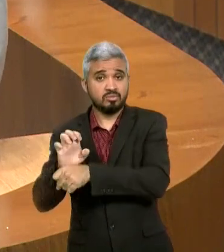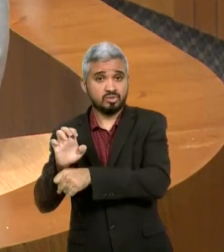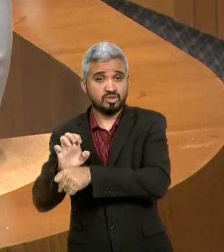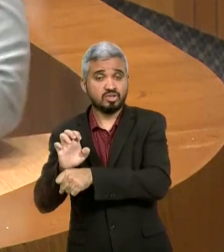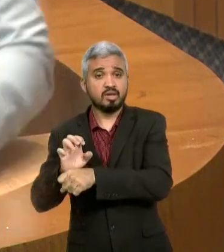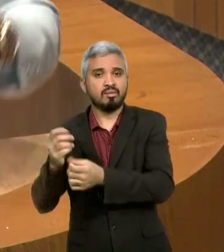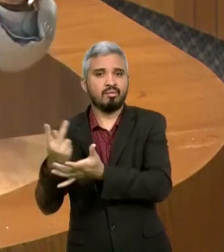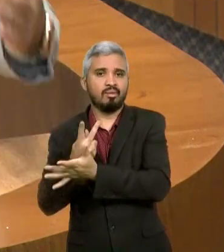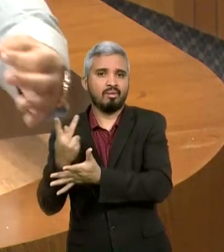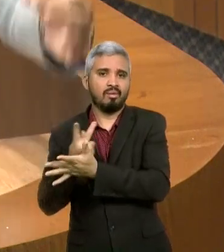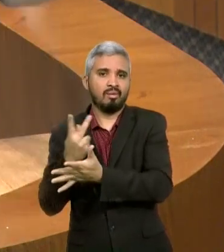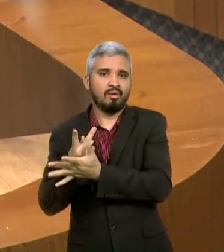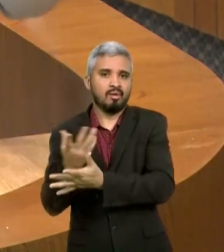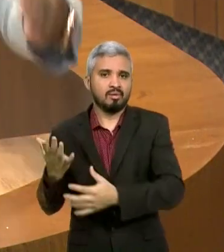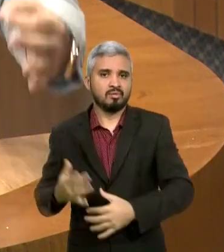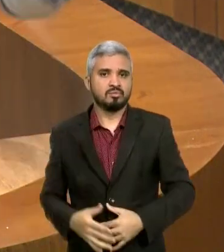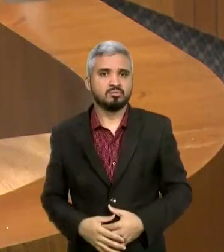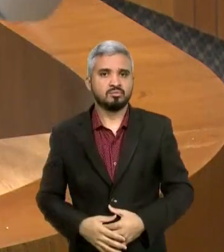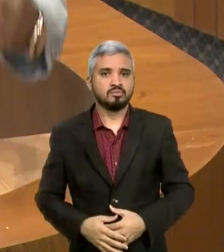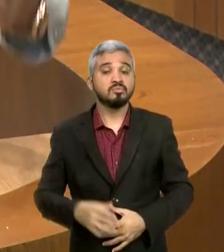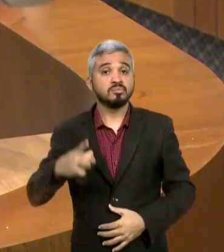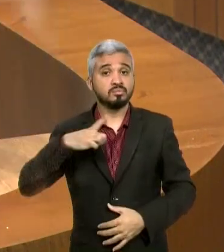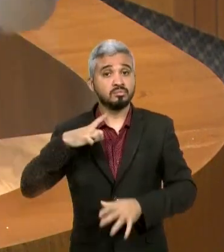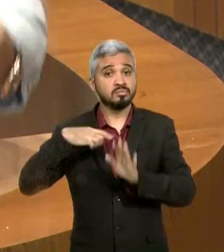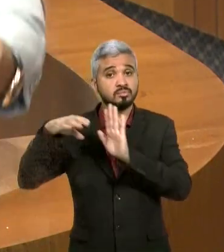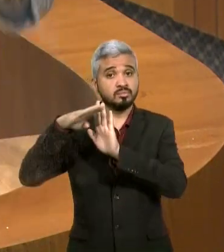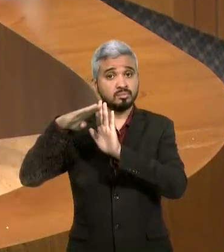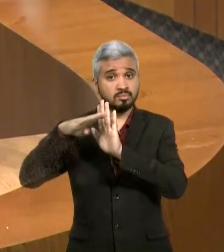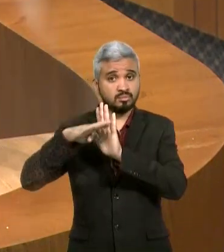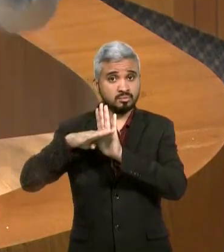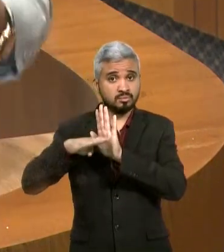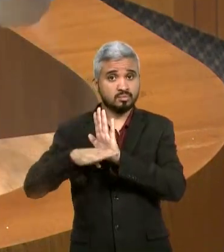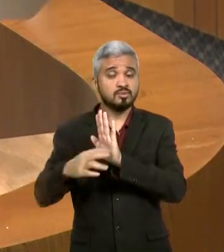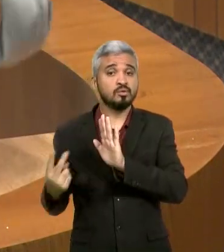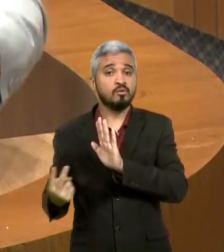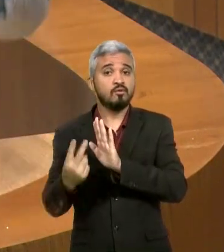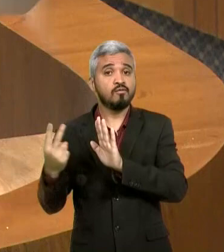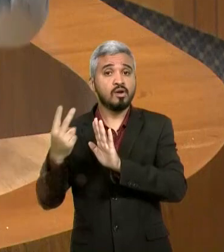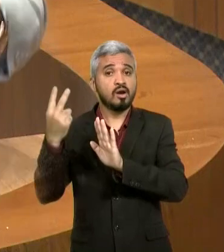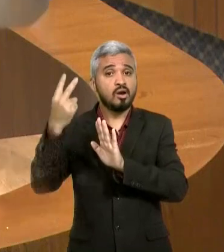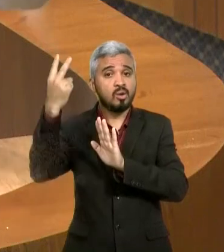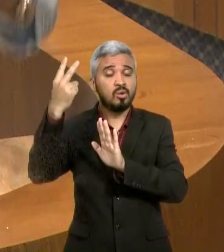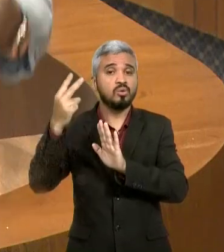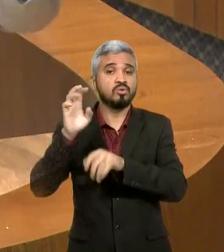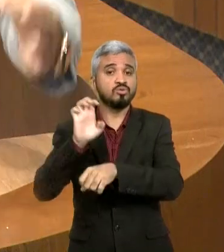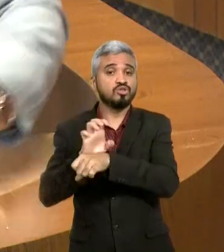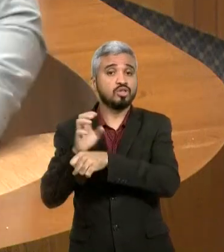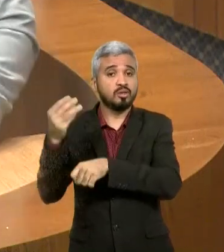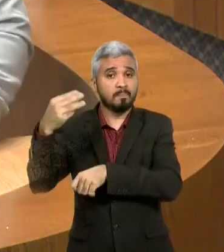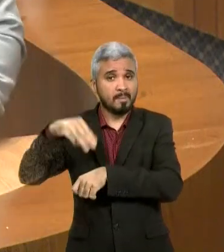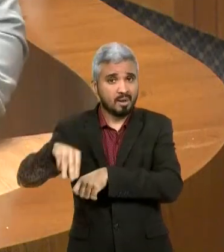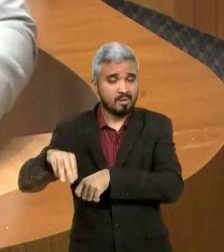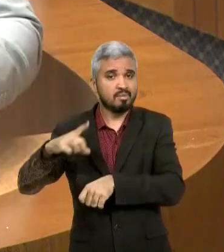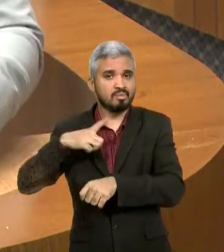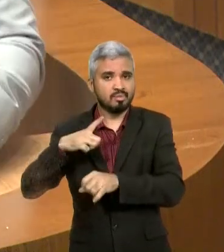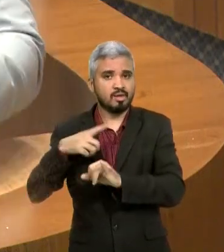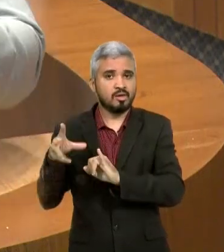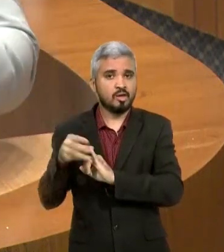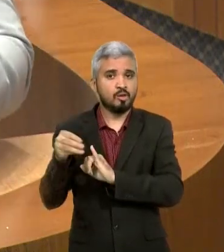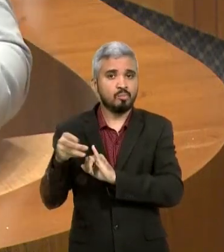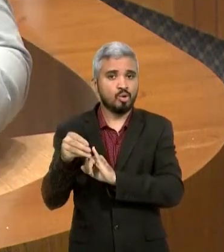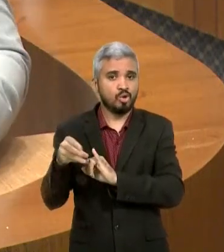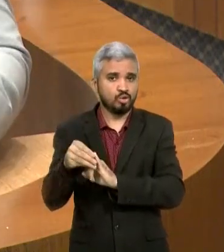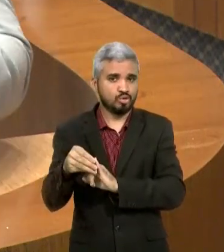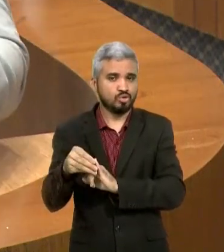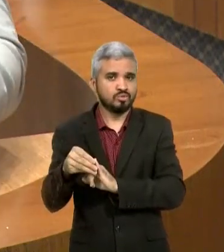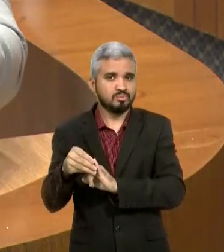uma pauta. Essa pauta é o valor que é praticado, que o Estado pratica para poder cobrar os impostos. Essa pauta